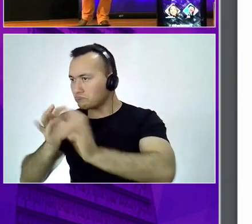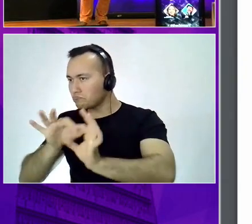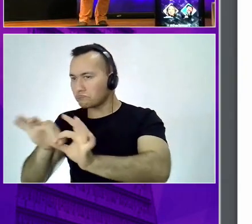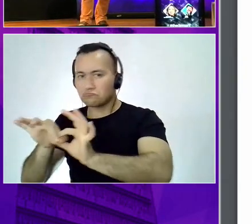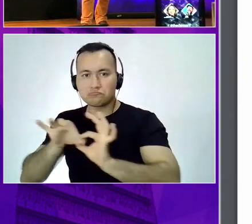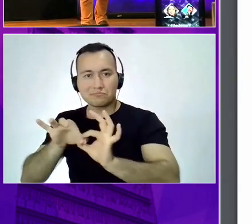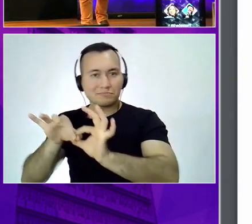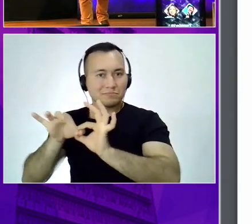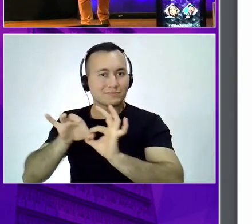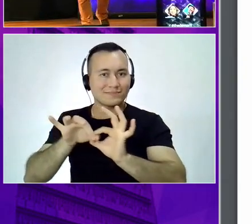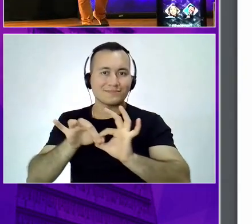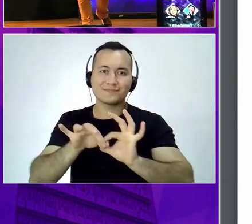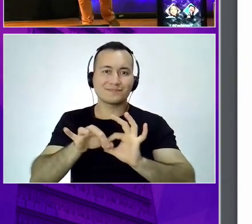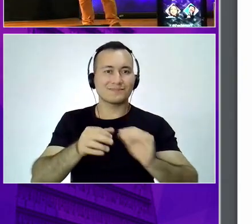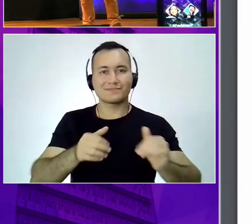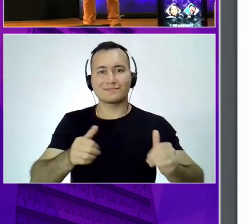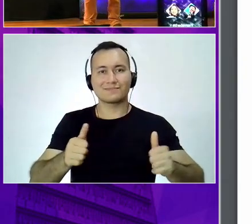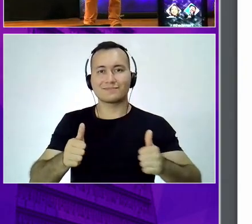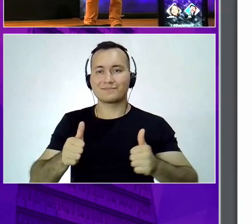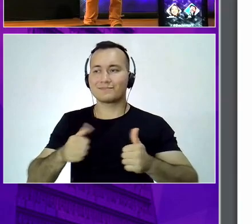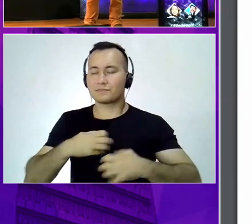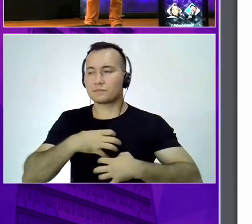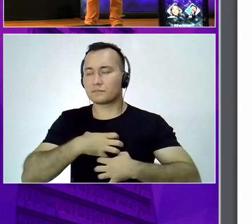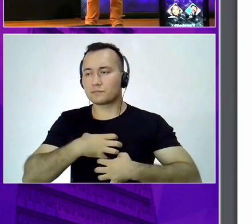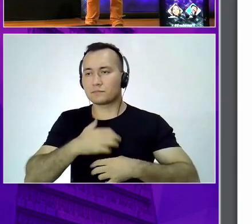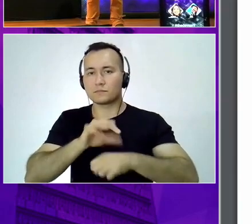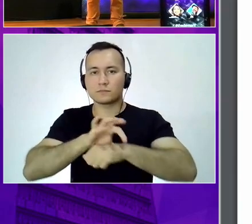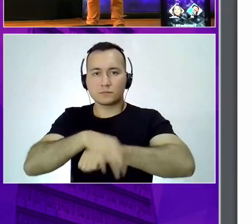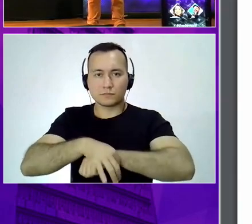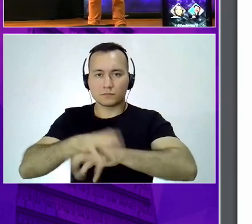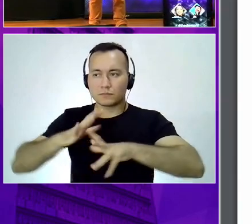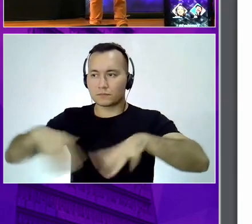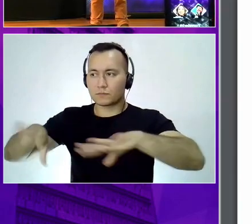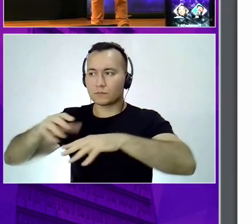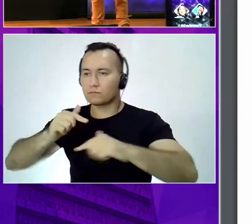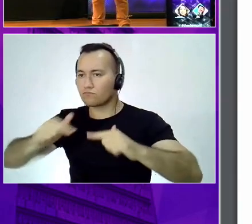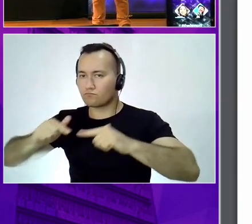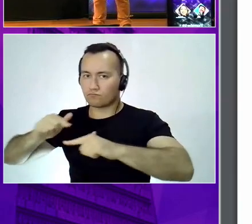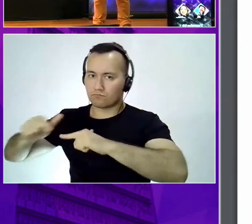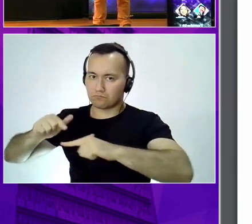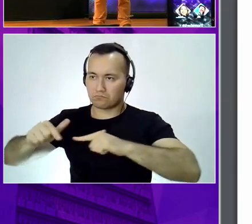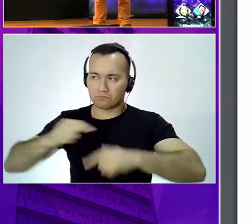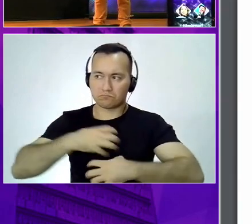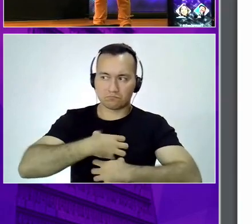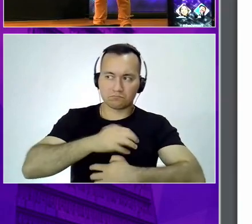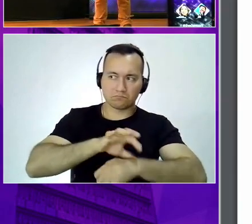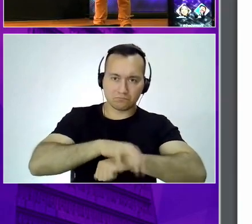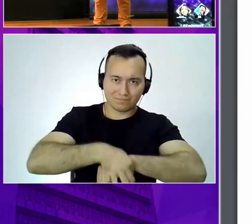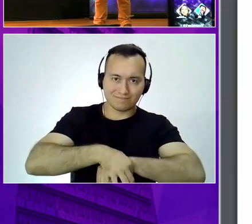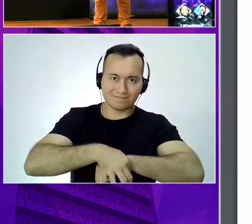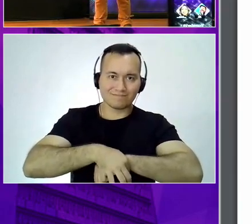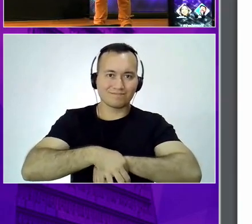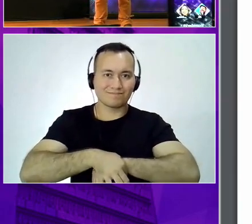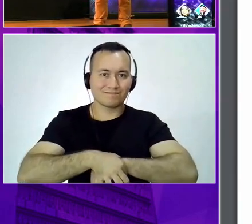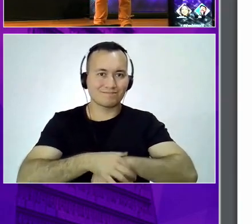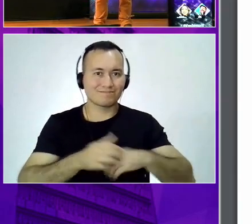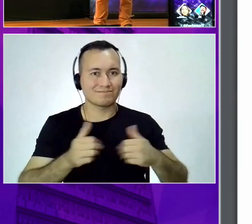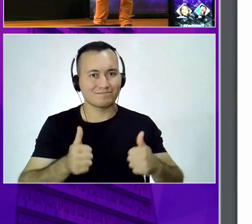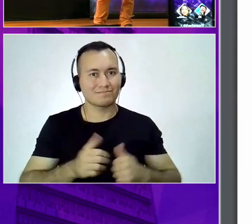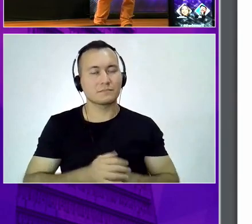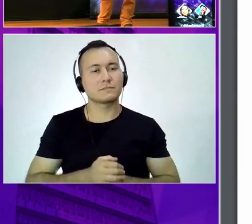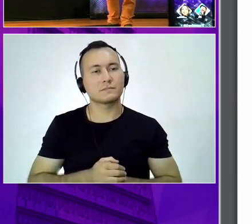né, falando. Agora, né, há pouco teve a palestra falando sobre a formação de equipes, então isso tem a ver, você vai trabalhar